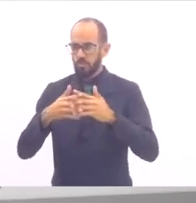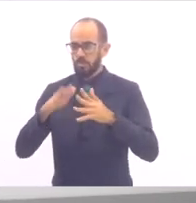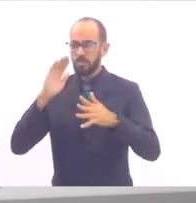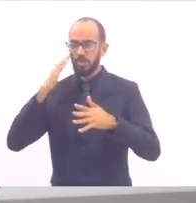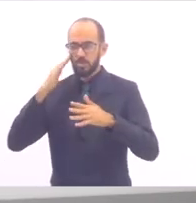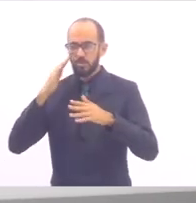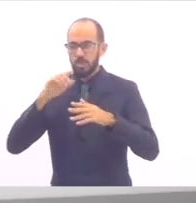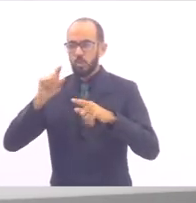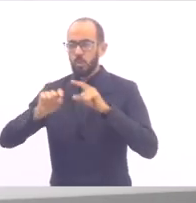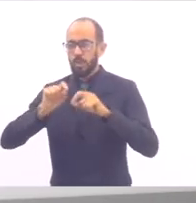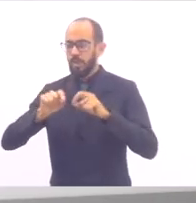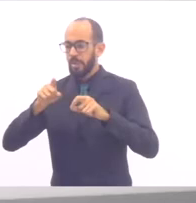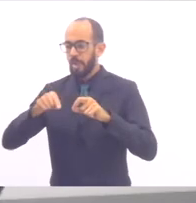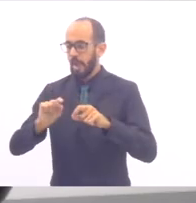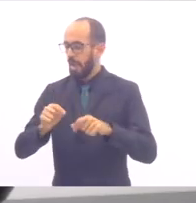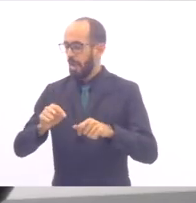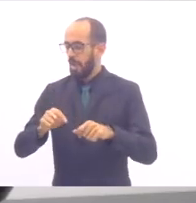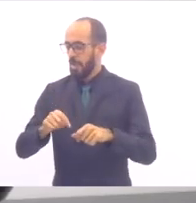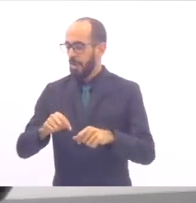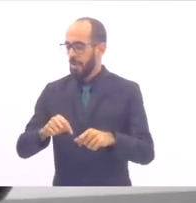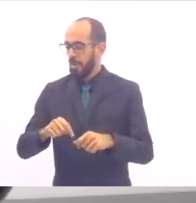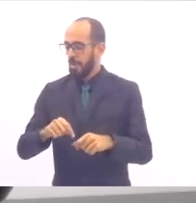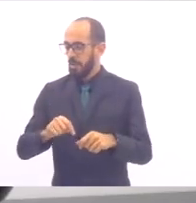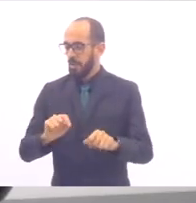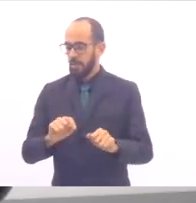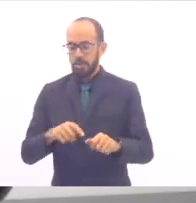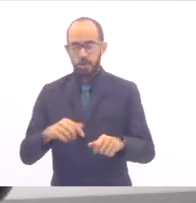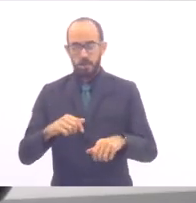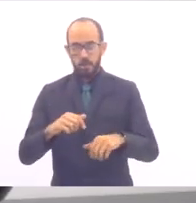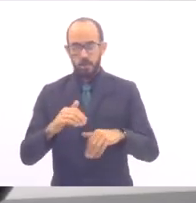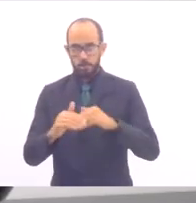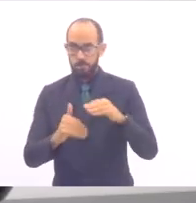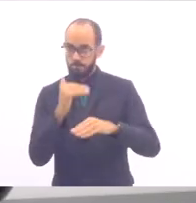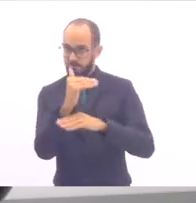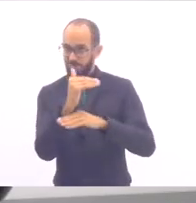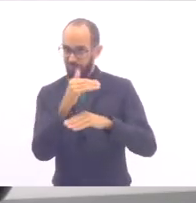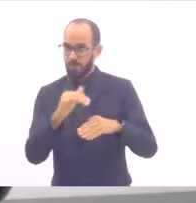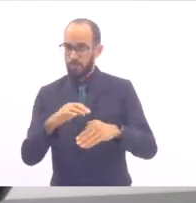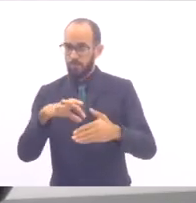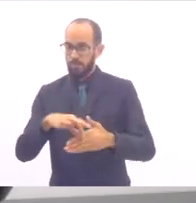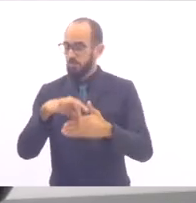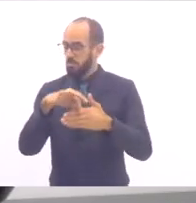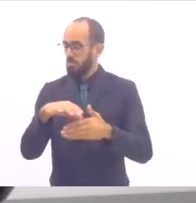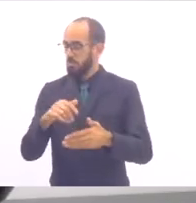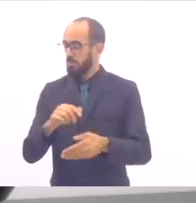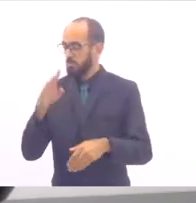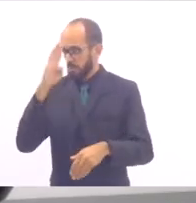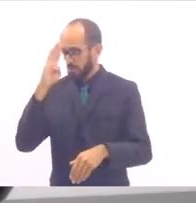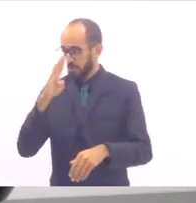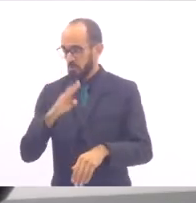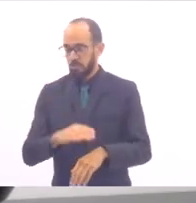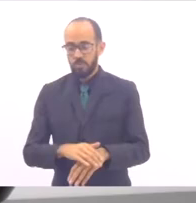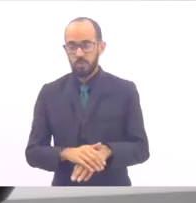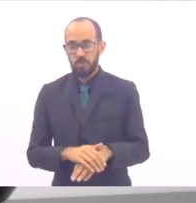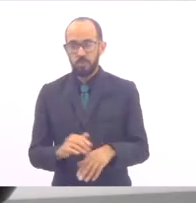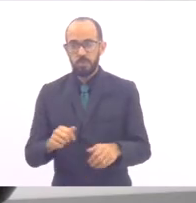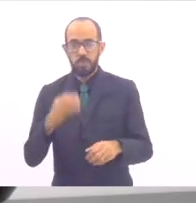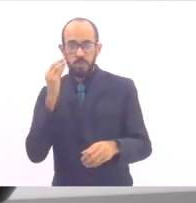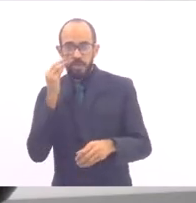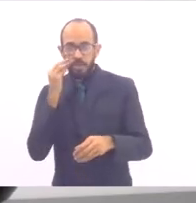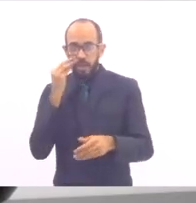que é prioritário e do que é preferencial, a gente quis juntar as partes para poder tentar, de alguma forma,